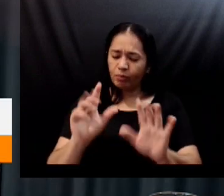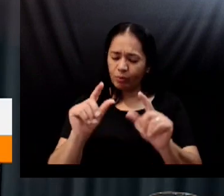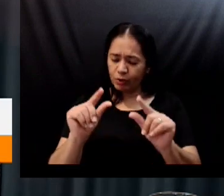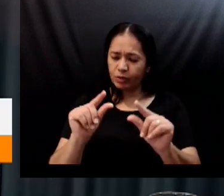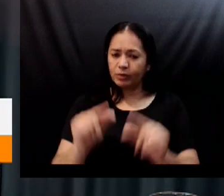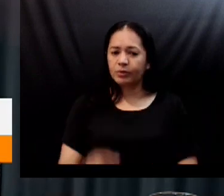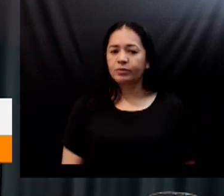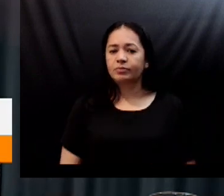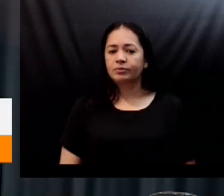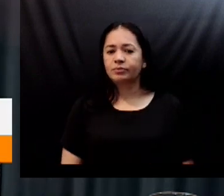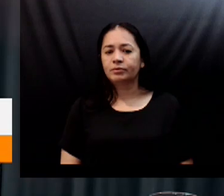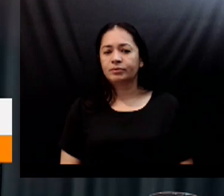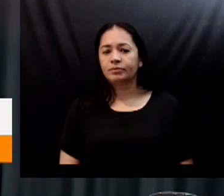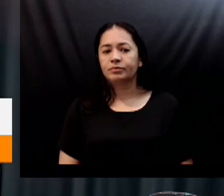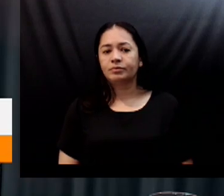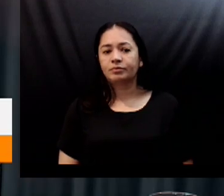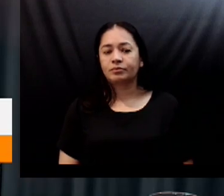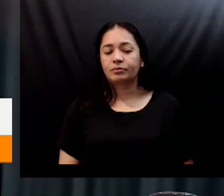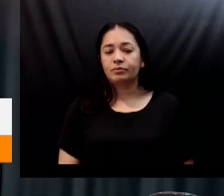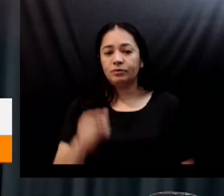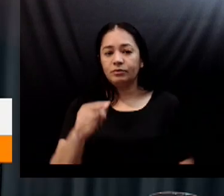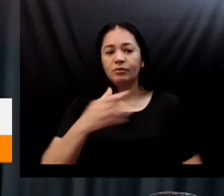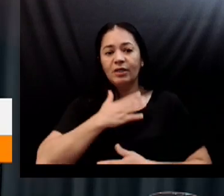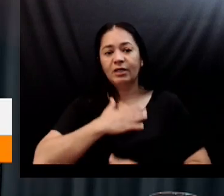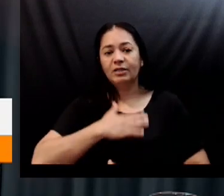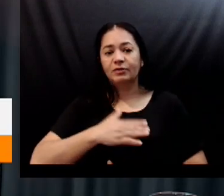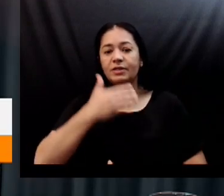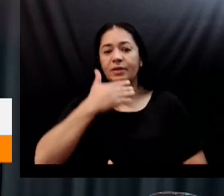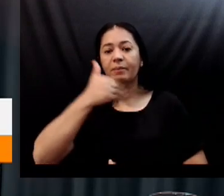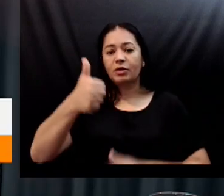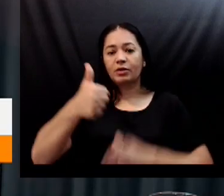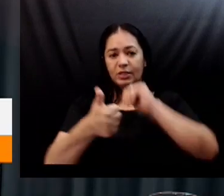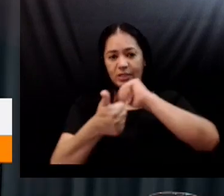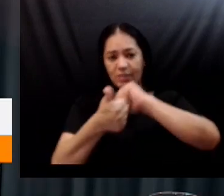Entenda que quando você descansa, você melhora a sua qualidade de vida e aí